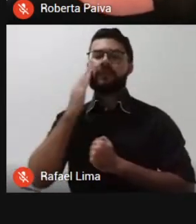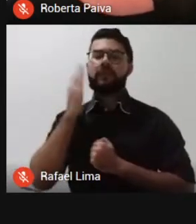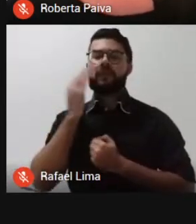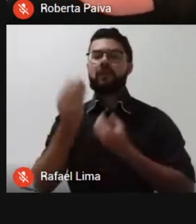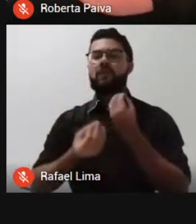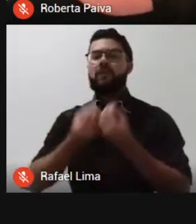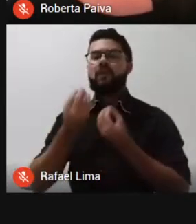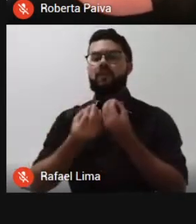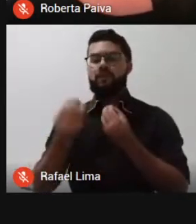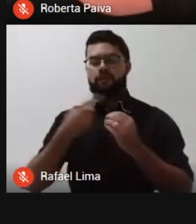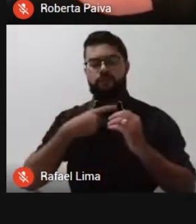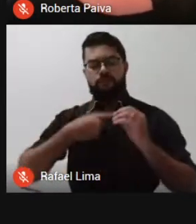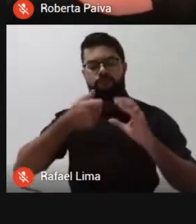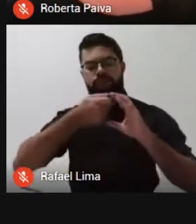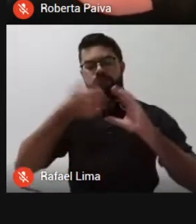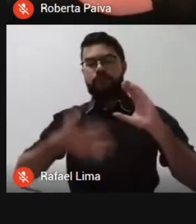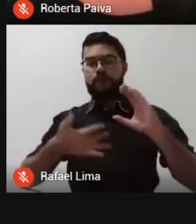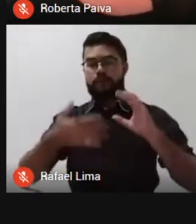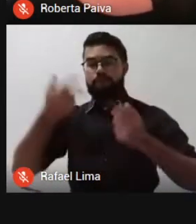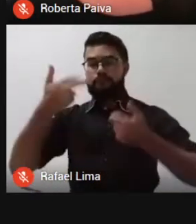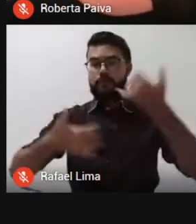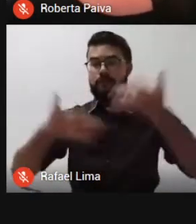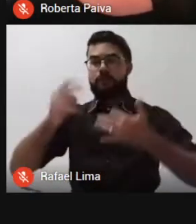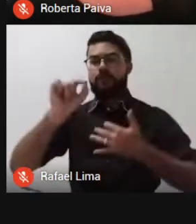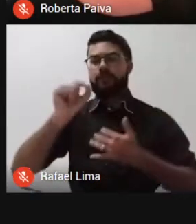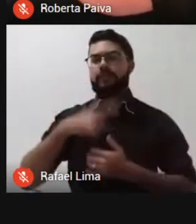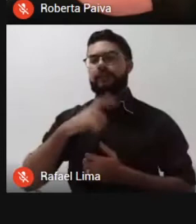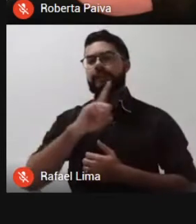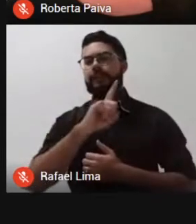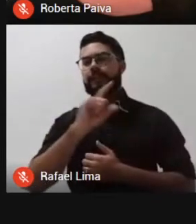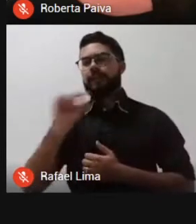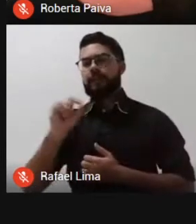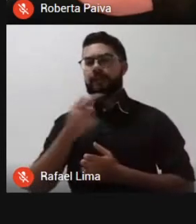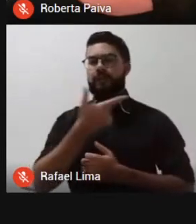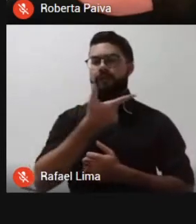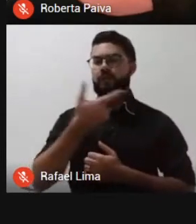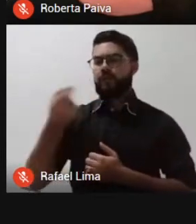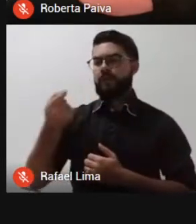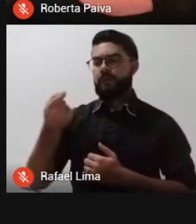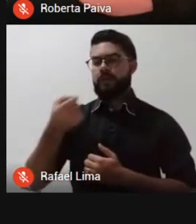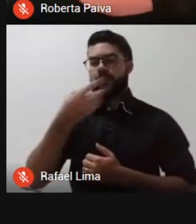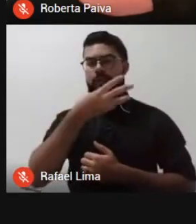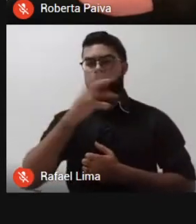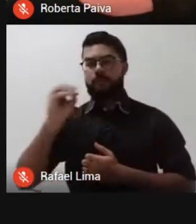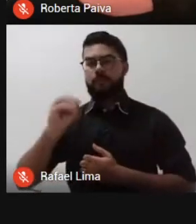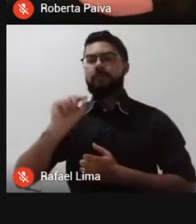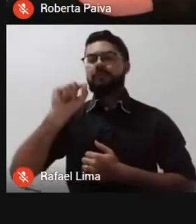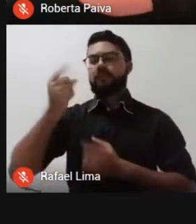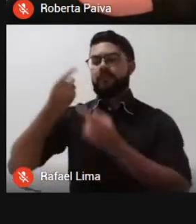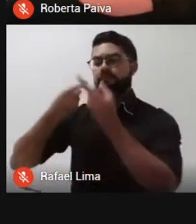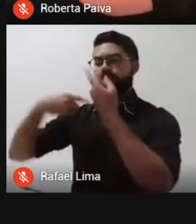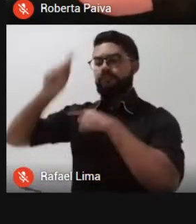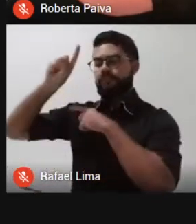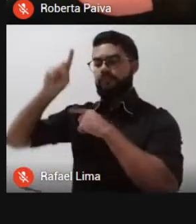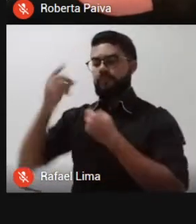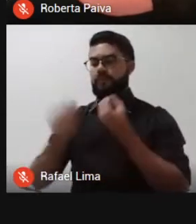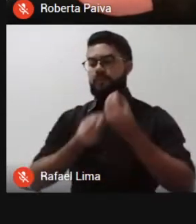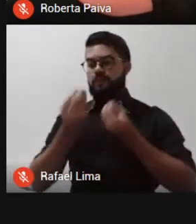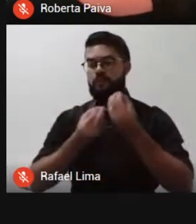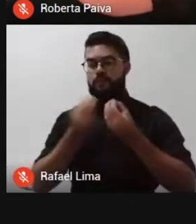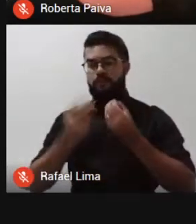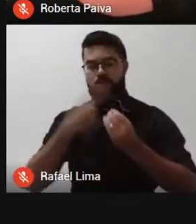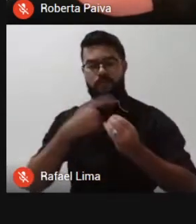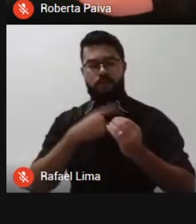classifica de 100, 200, 300, 400, uma evolução digamos assim, dessa complexidade geométrica,